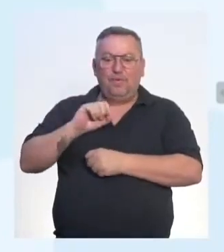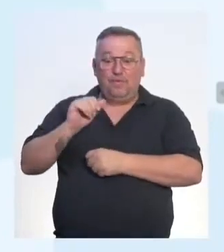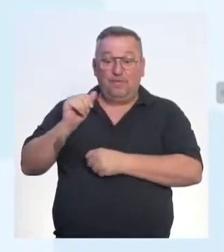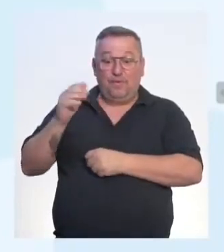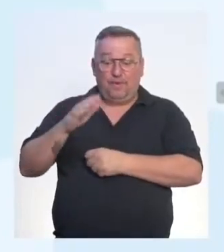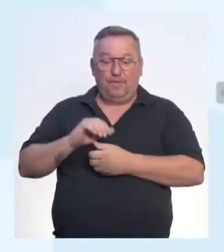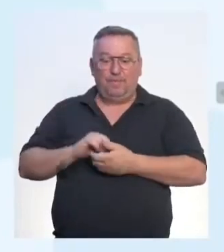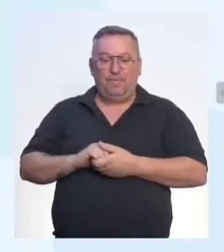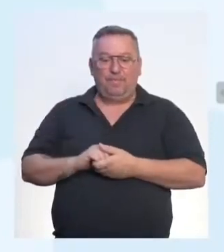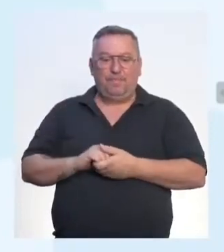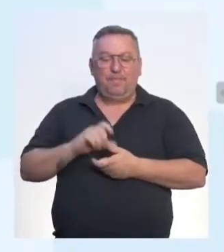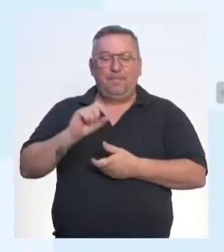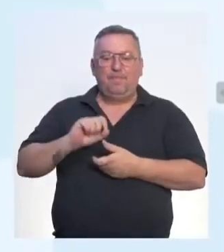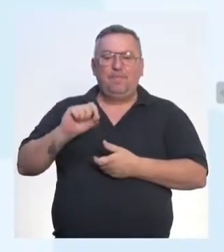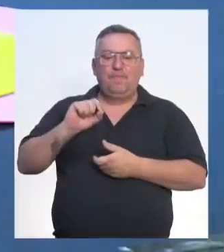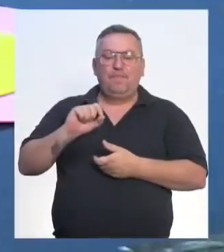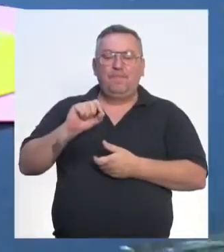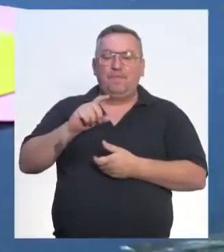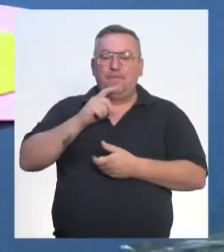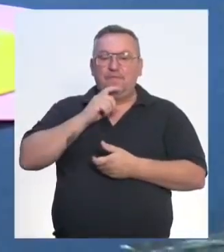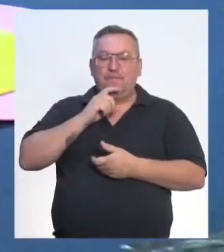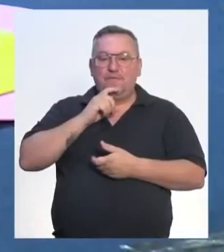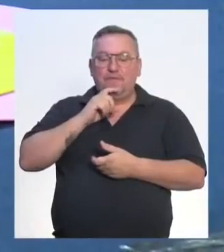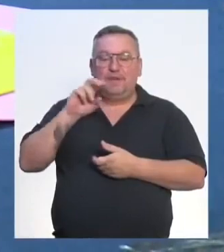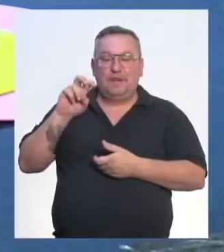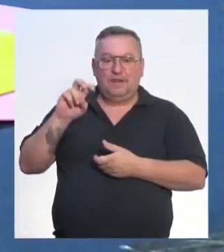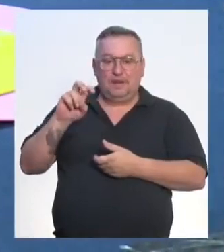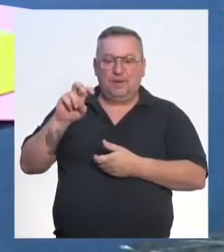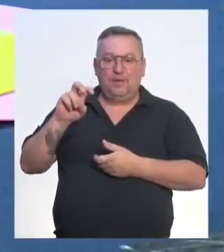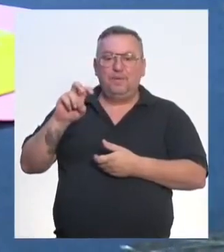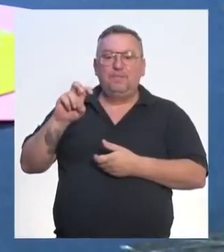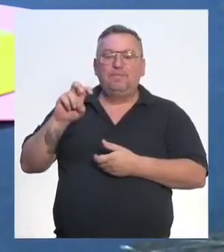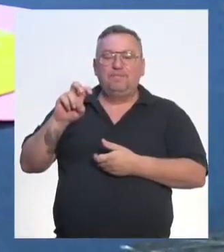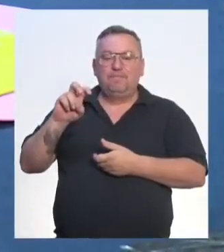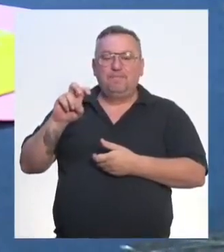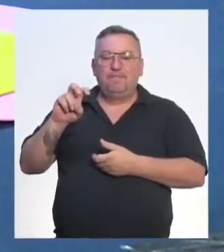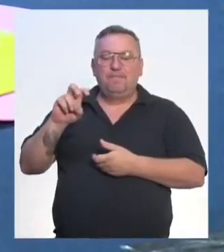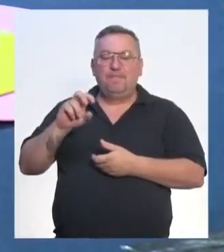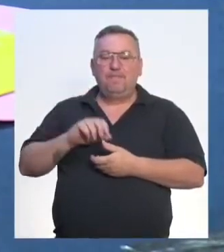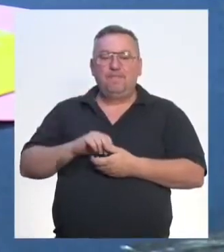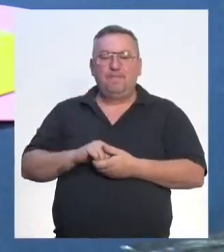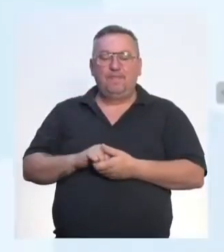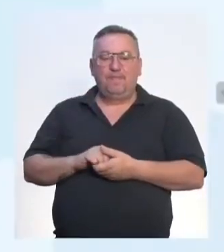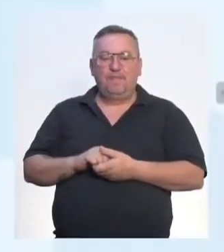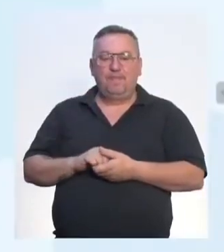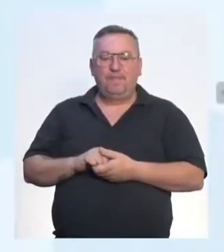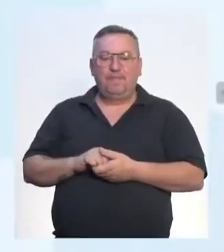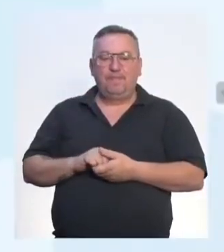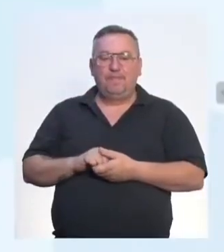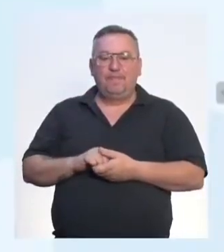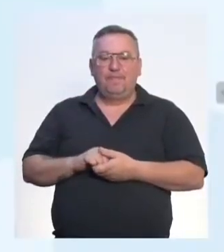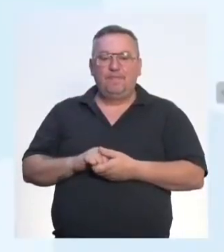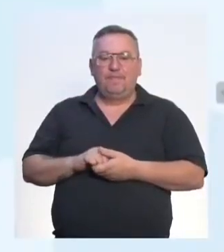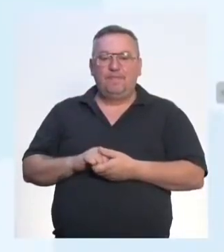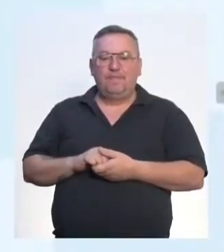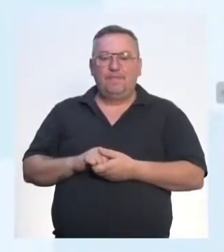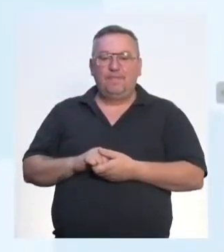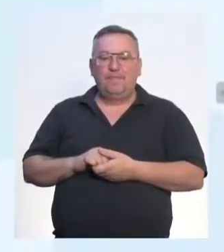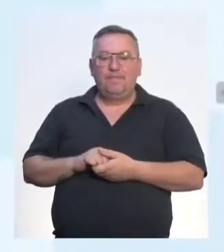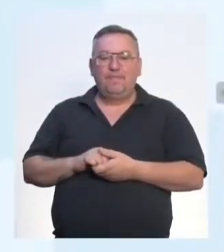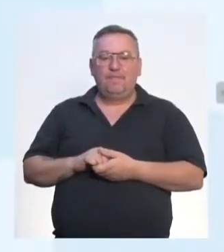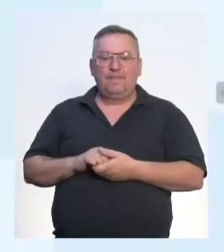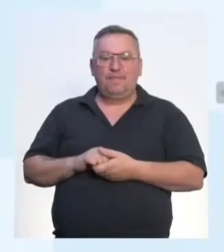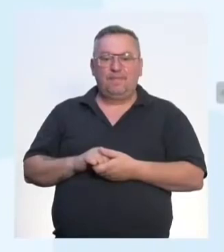fora. Isso. O que tá na marca em verde ali vale 5 pontos. Isso. Então é mais um que